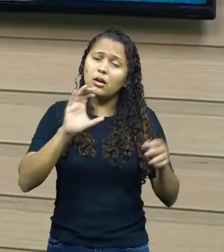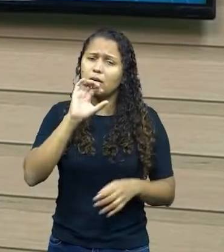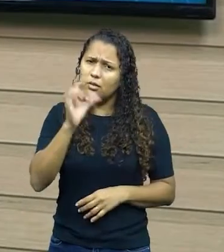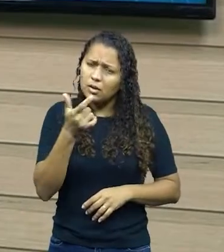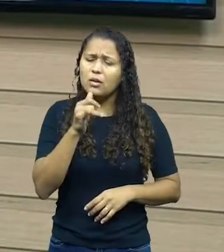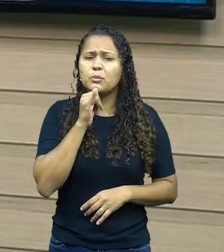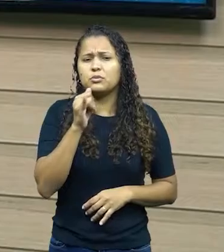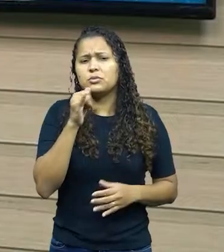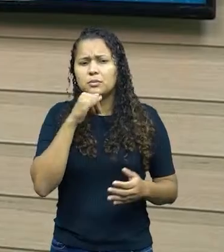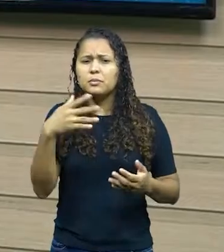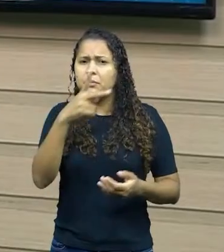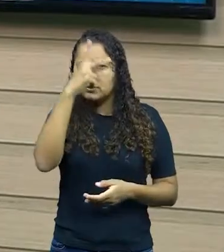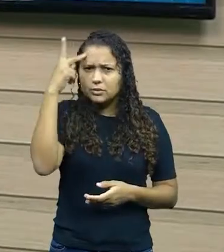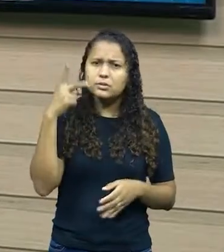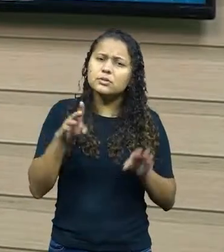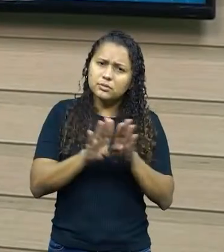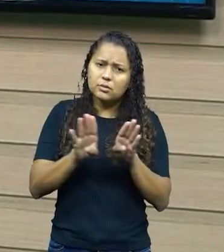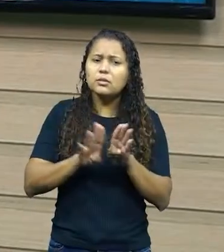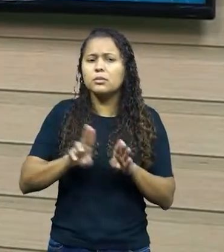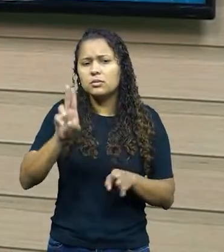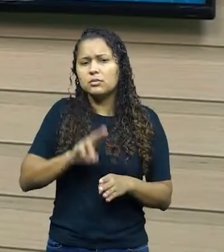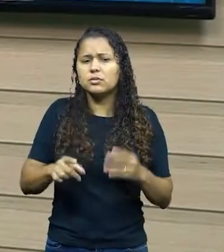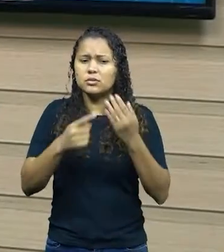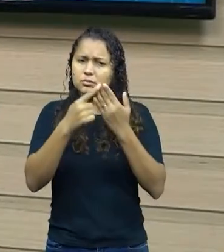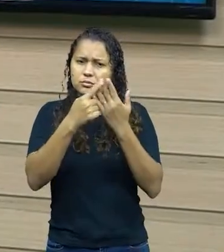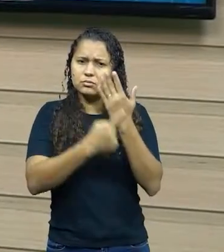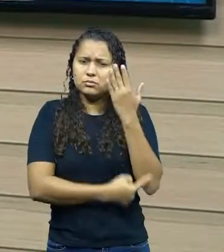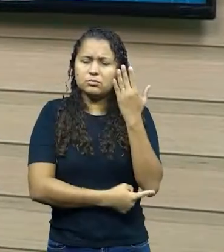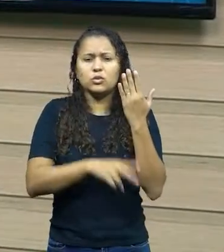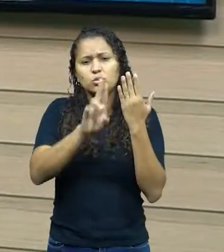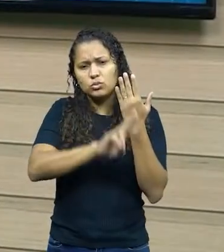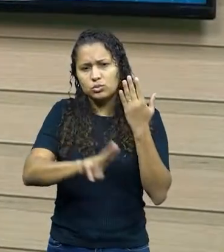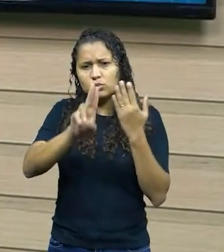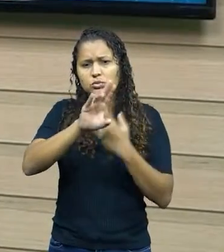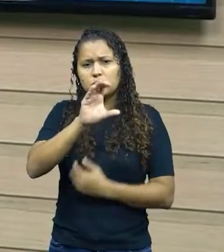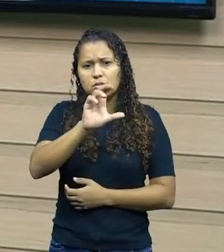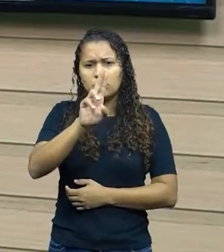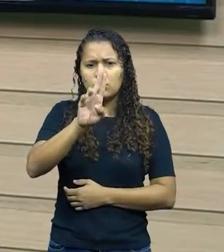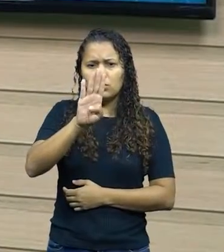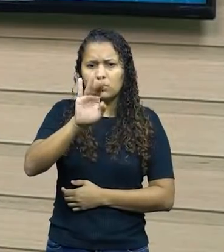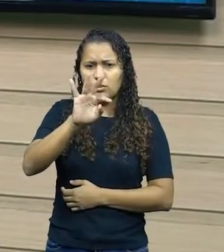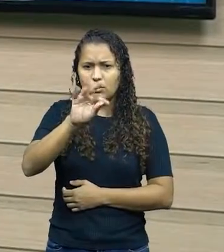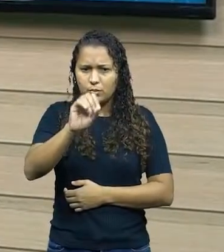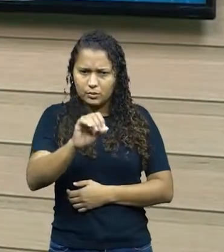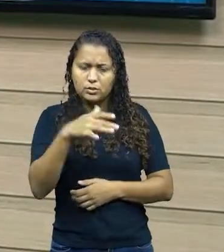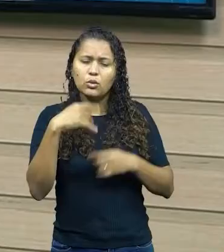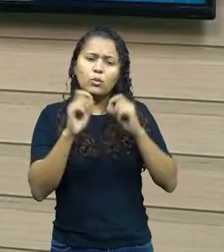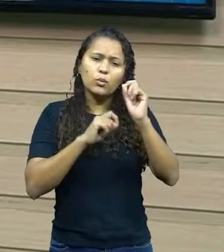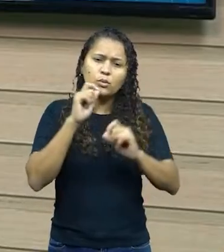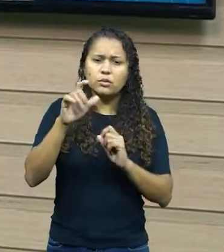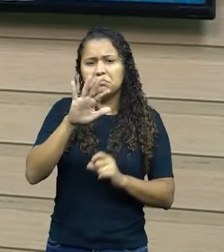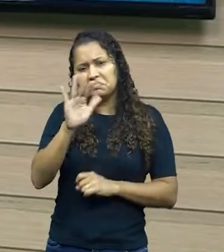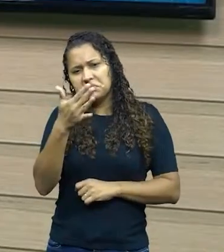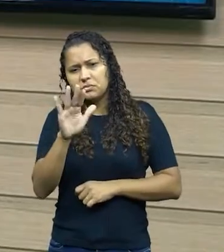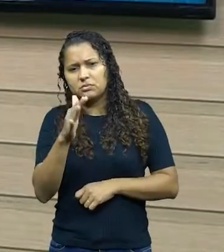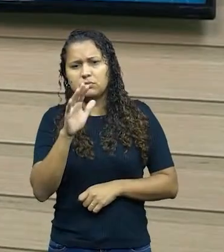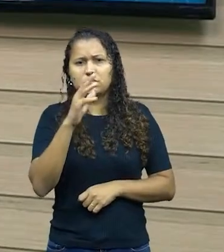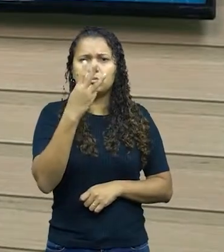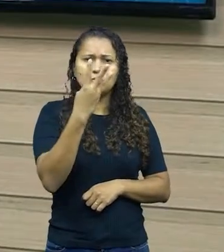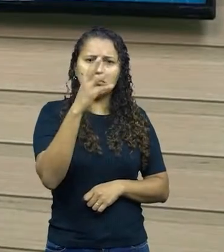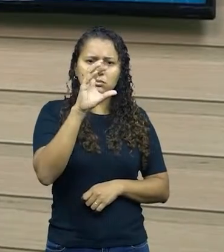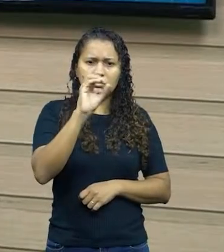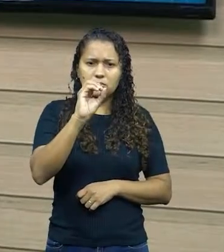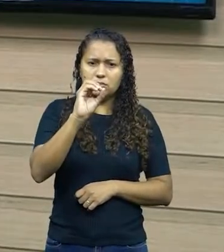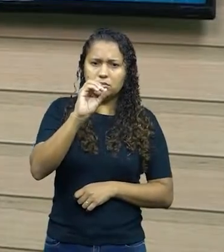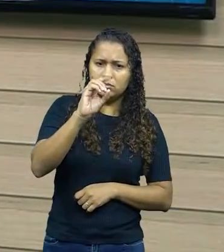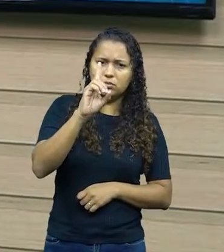que as pessoas também utilizavam seus próprios corpos para fazer essa medição utilizando o cúbito. O cúbito ele equivale a aproximadamente 30